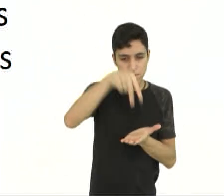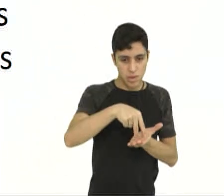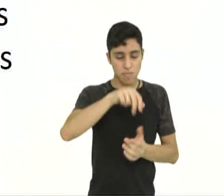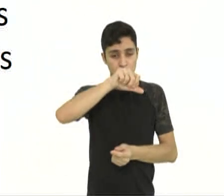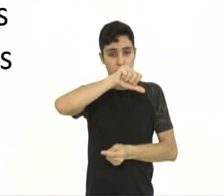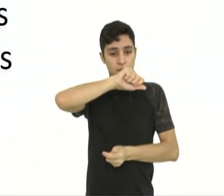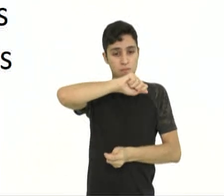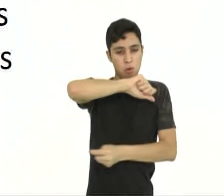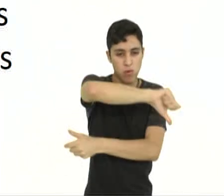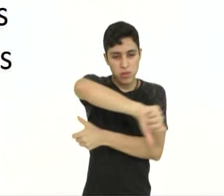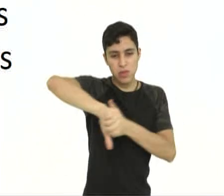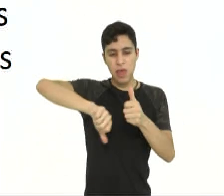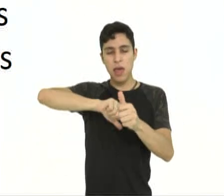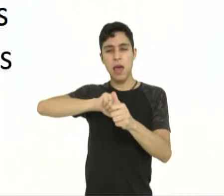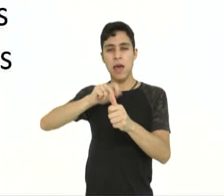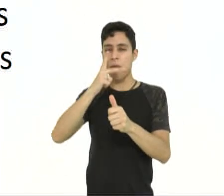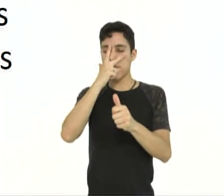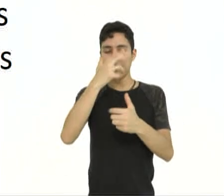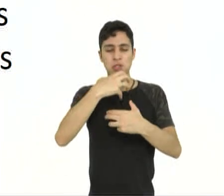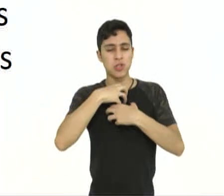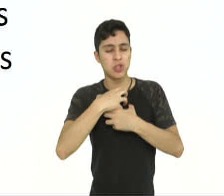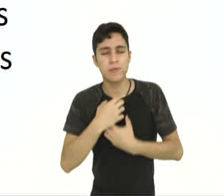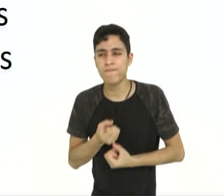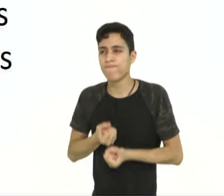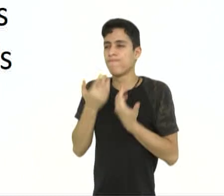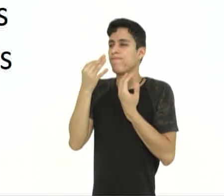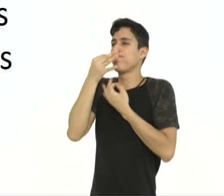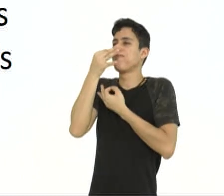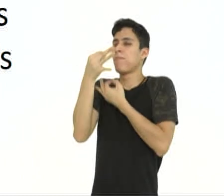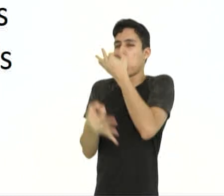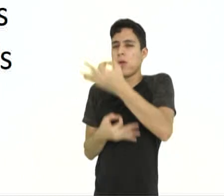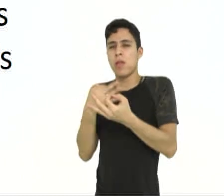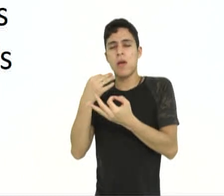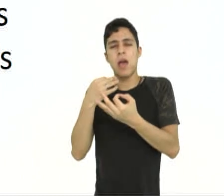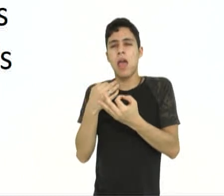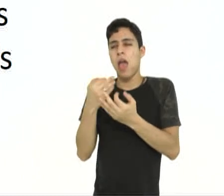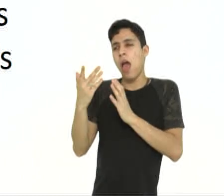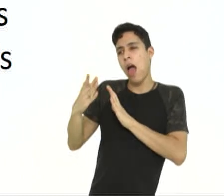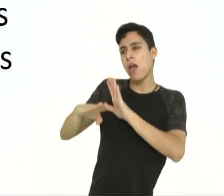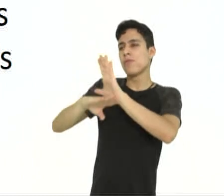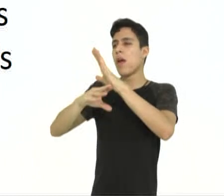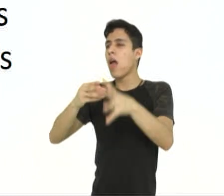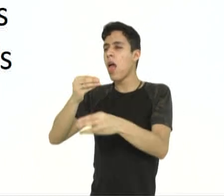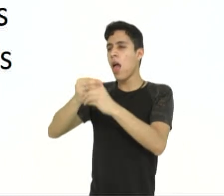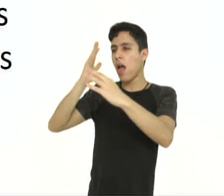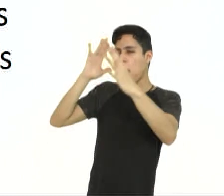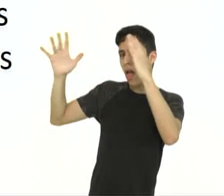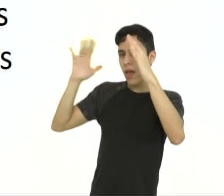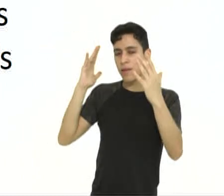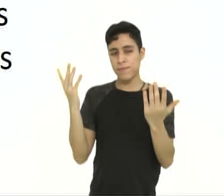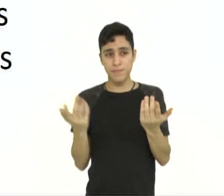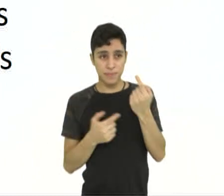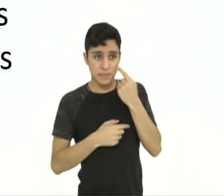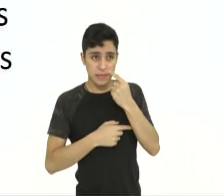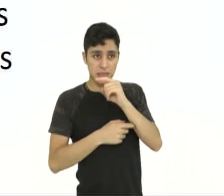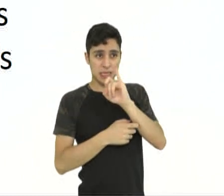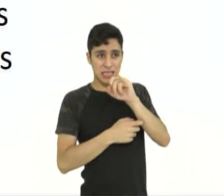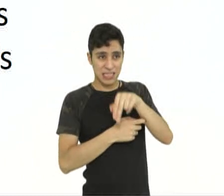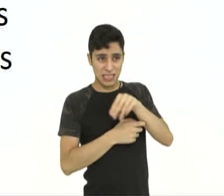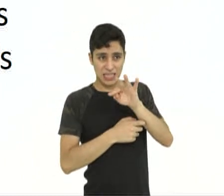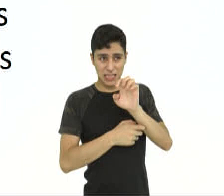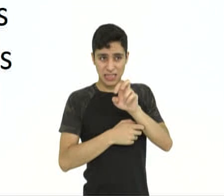interferir, interceder, emitir opinião, contribuir com ideias. Intervenção artística seria,